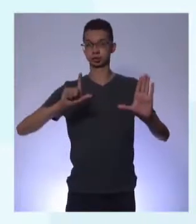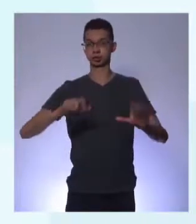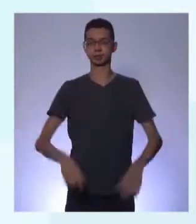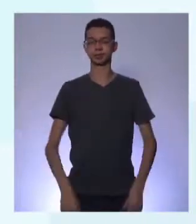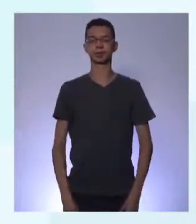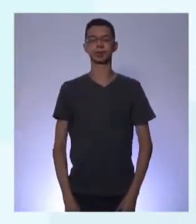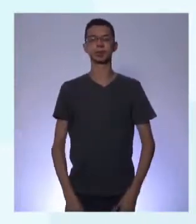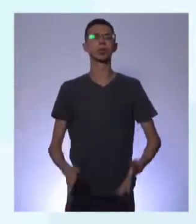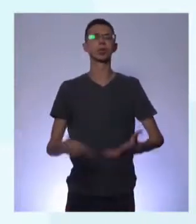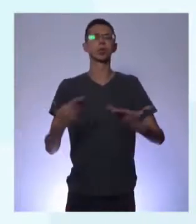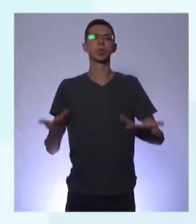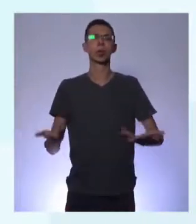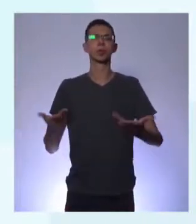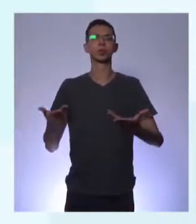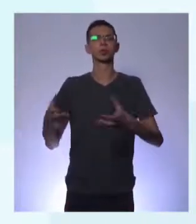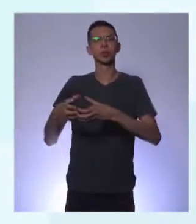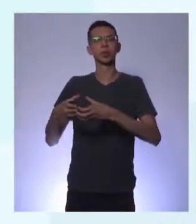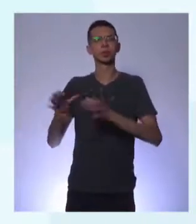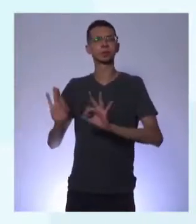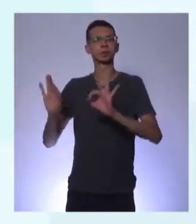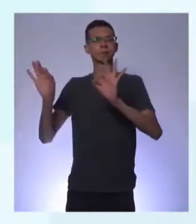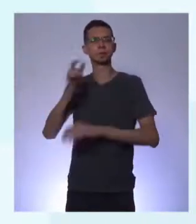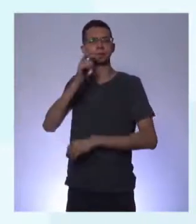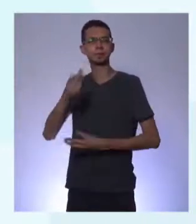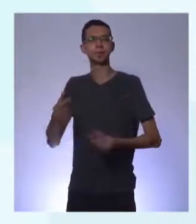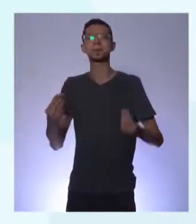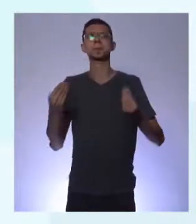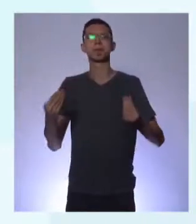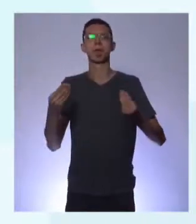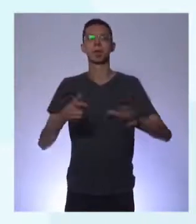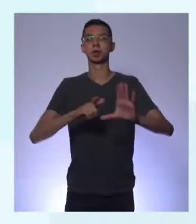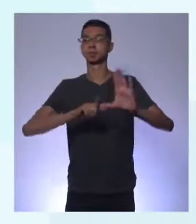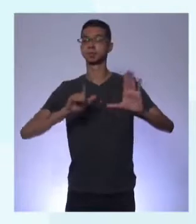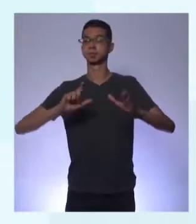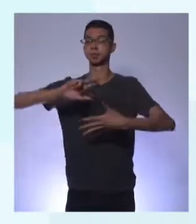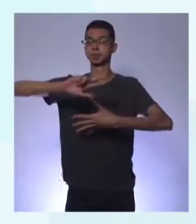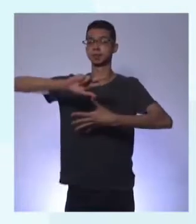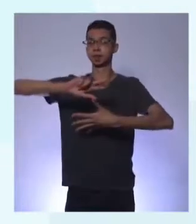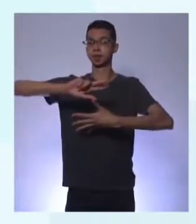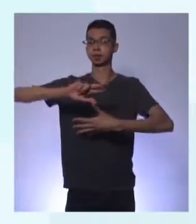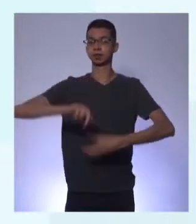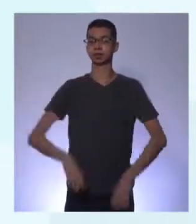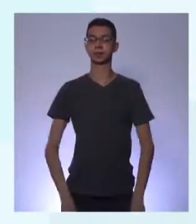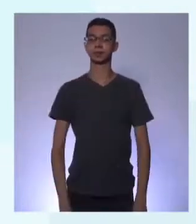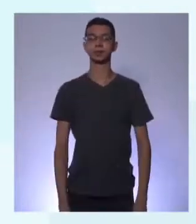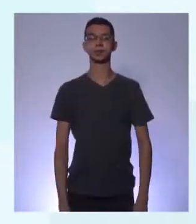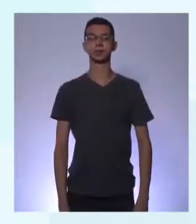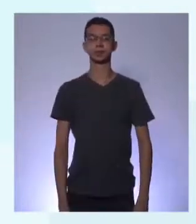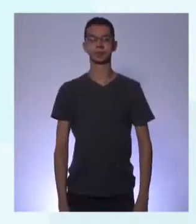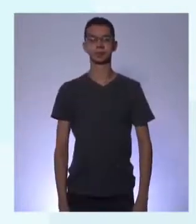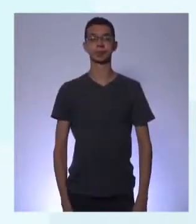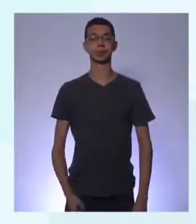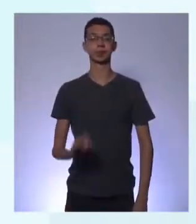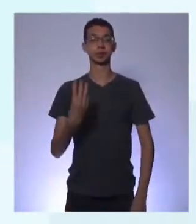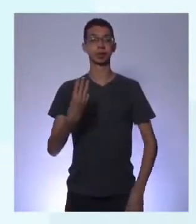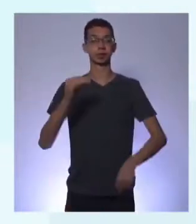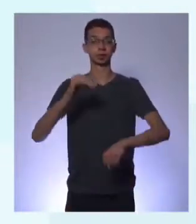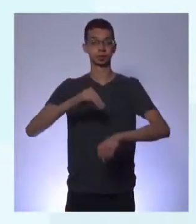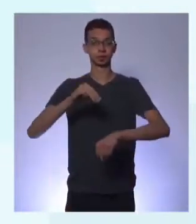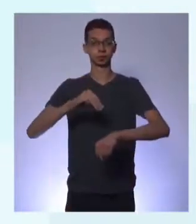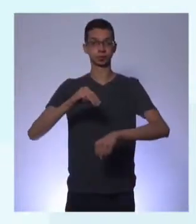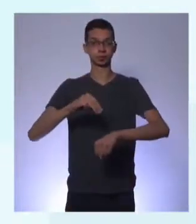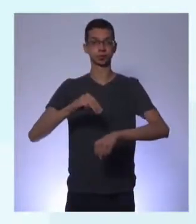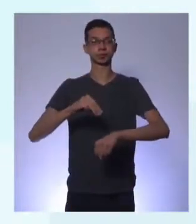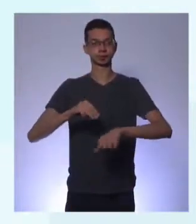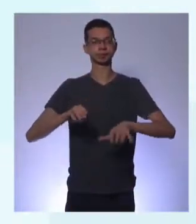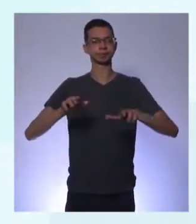interesses das elites criollas ao buscarem a independência da América Latina? 3 minutos, dedinho